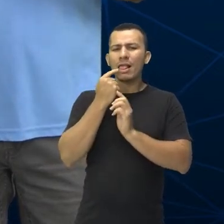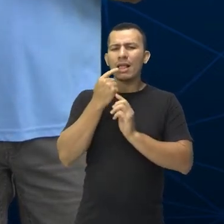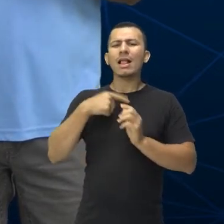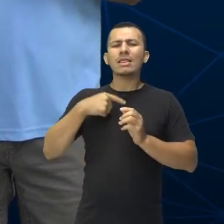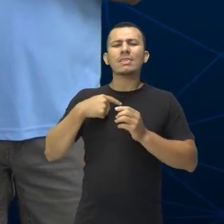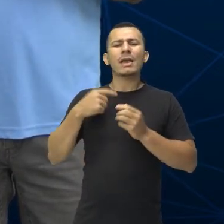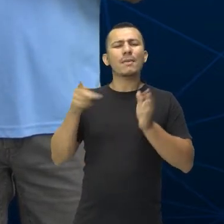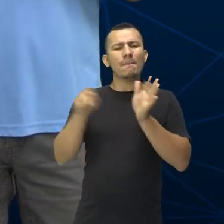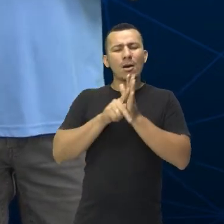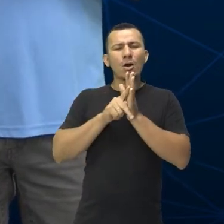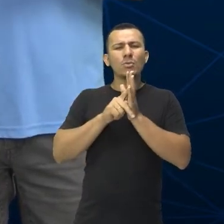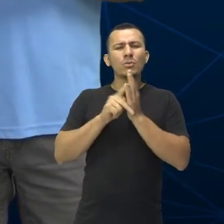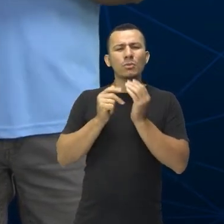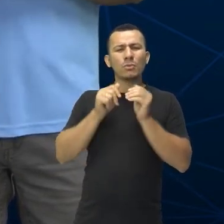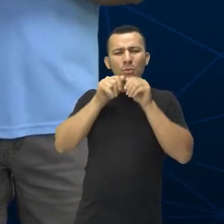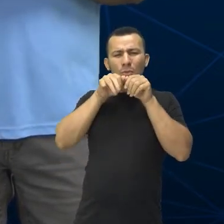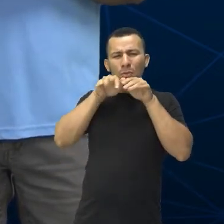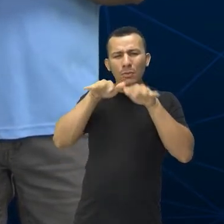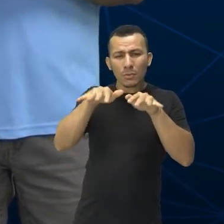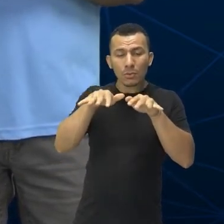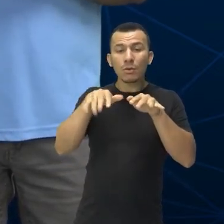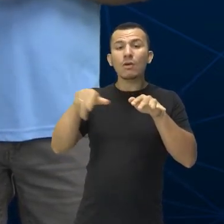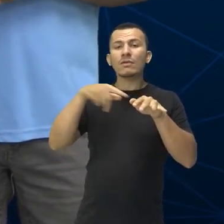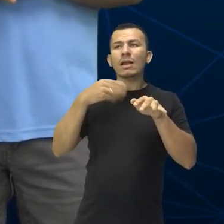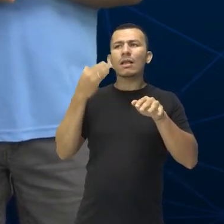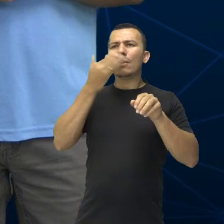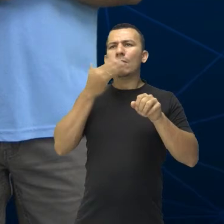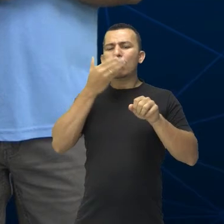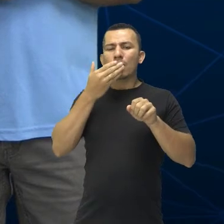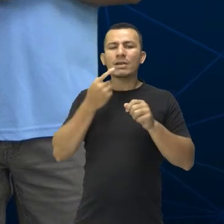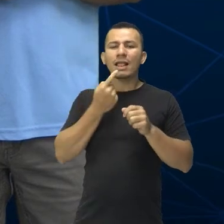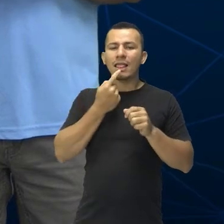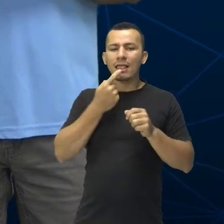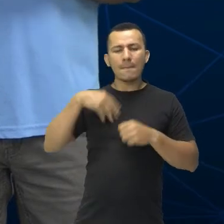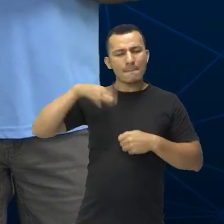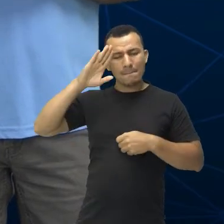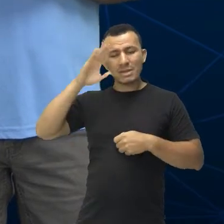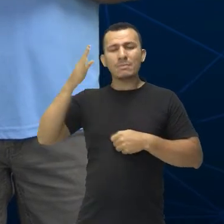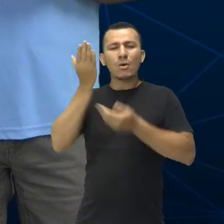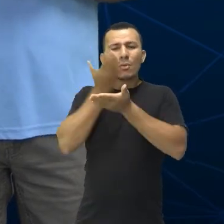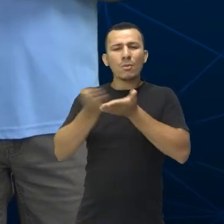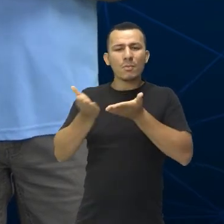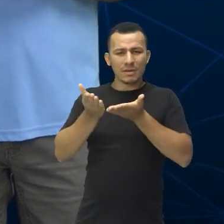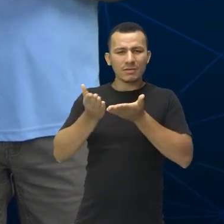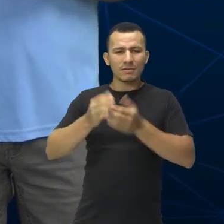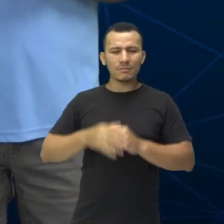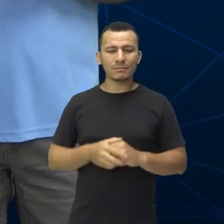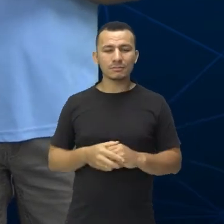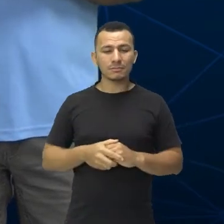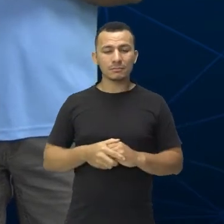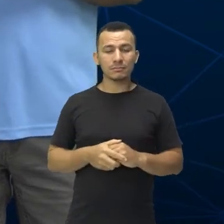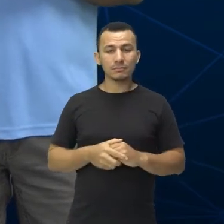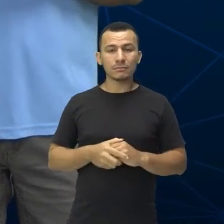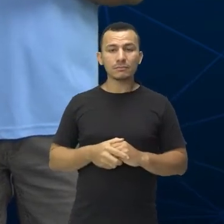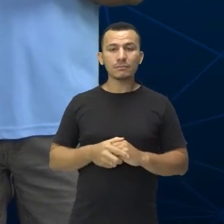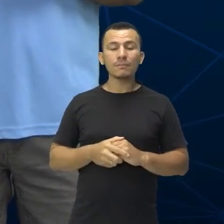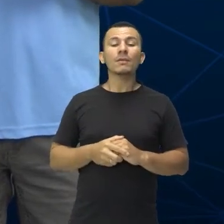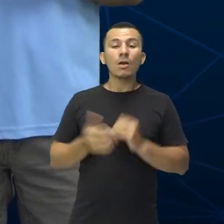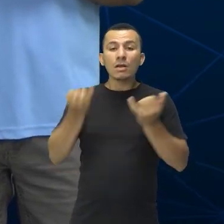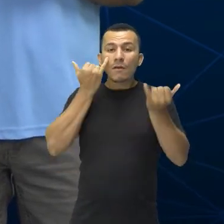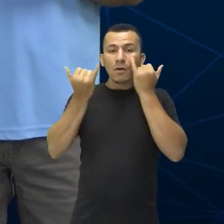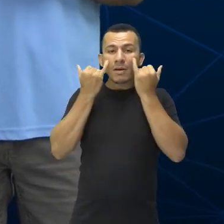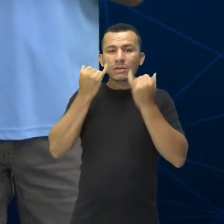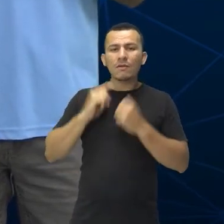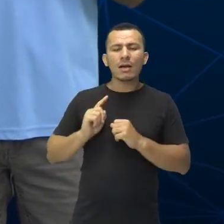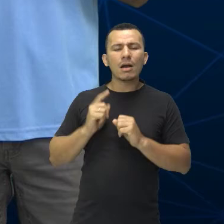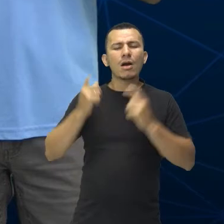toda a sua língua, e como ele é doce, você vai sentir principalmente na pontinha da língua. E aí, ó, essa mensagem ela é enviada para o cérebro,